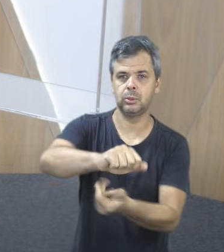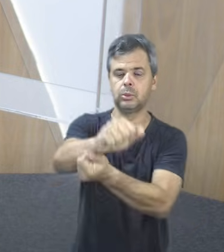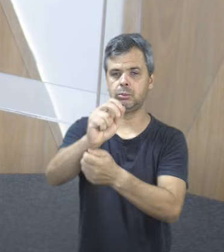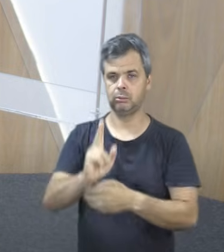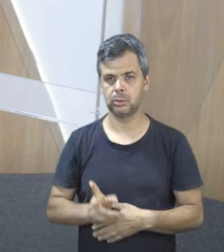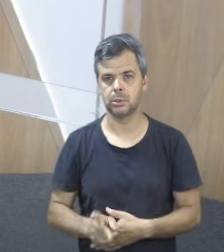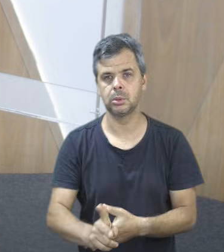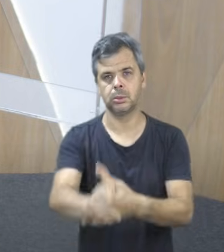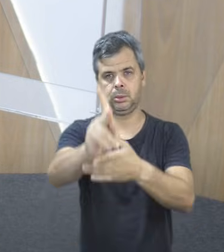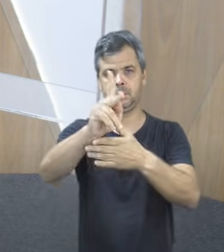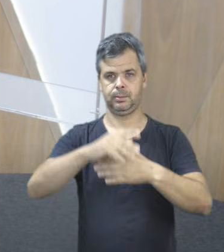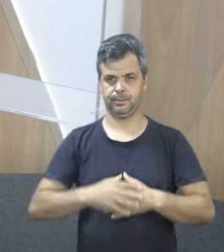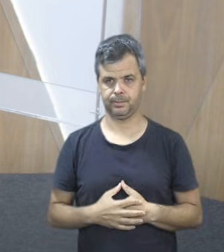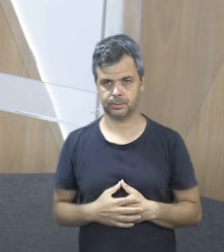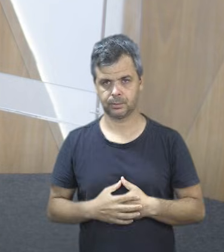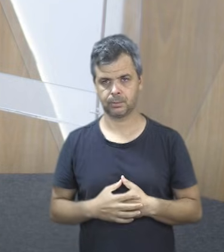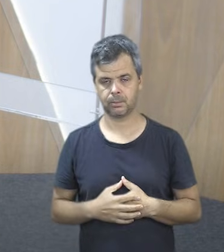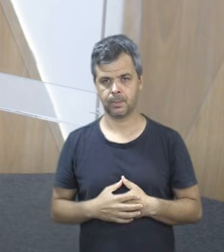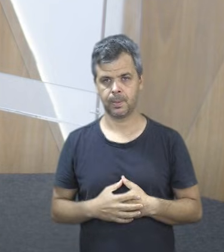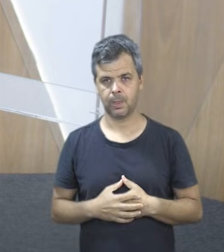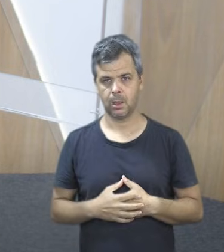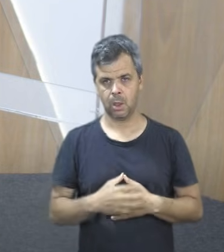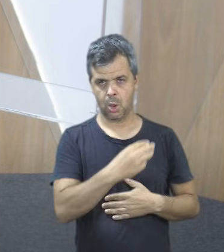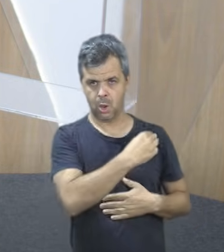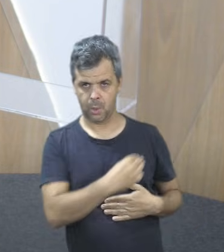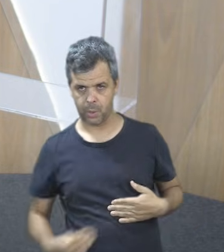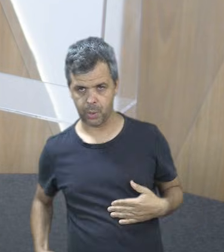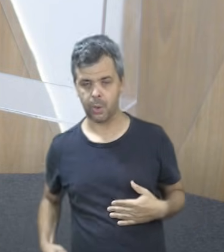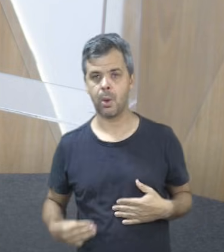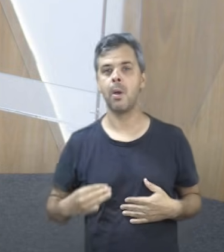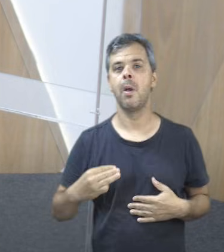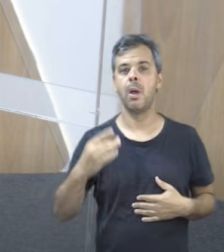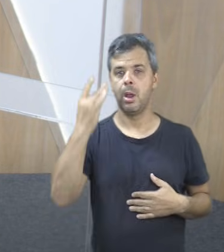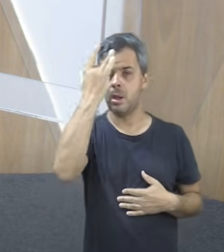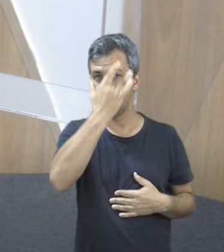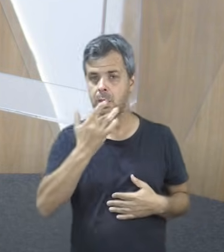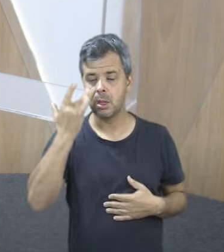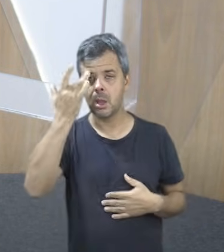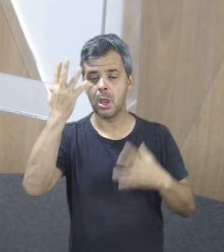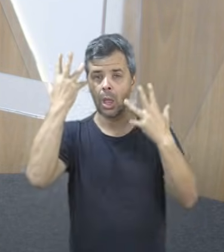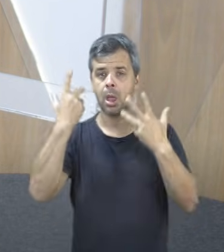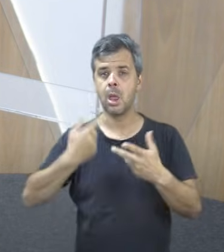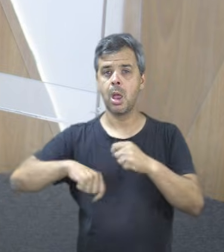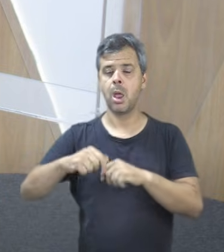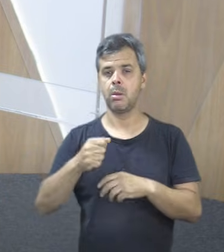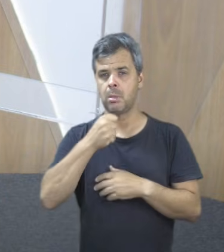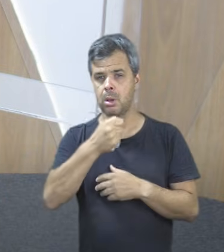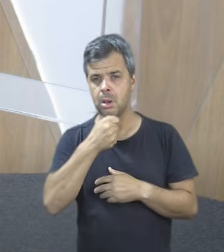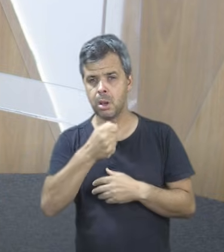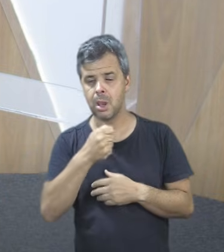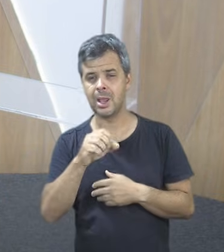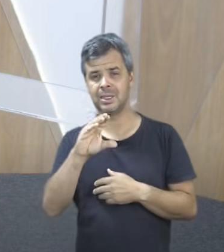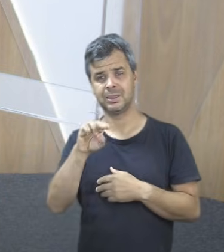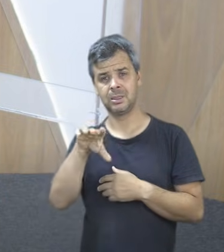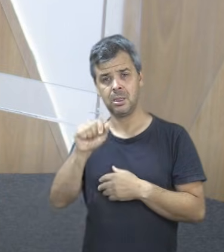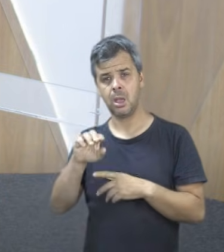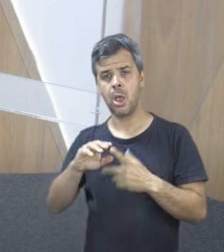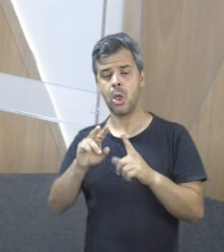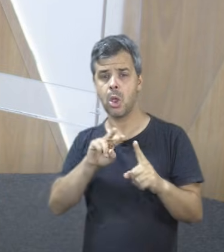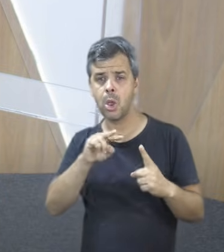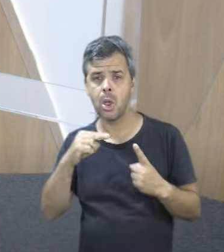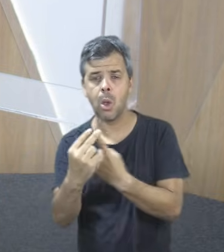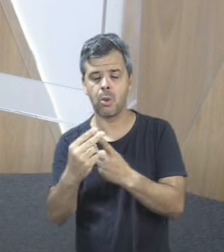duradouro. O ministro da Fazenda, Fernando Haddad, falou em entrevista à CNN sobre a expectativa